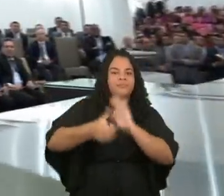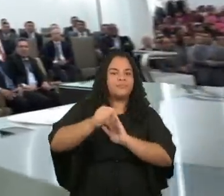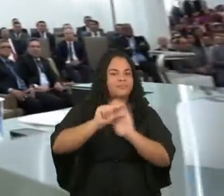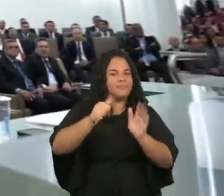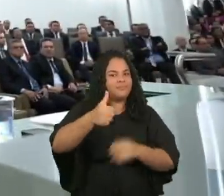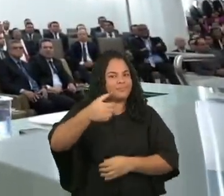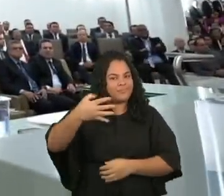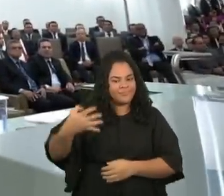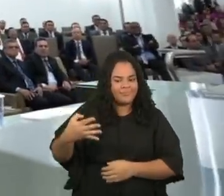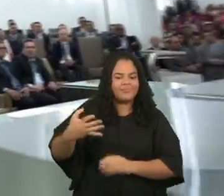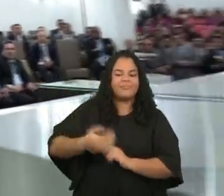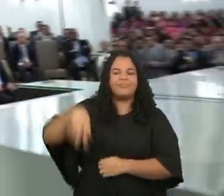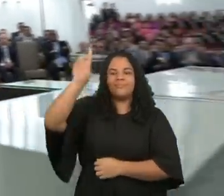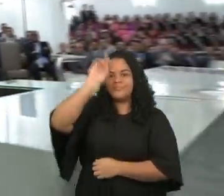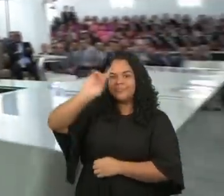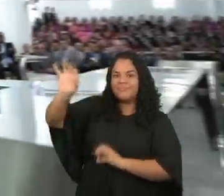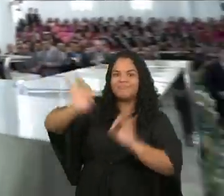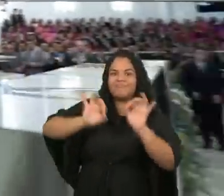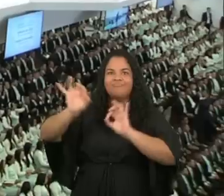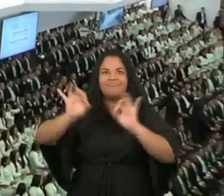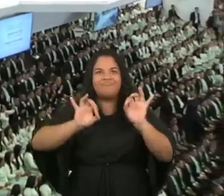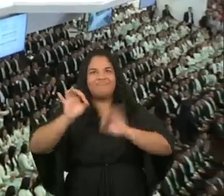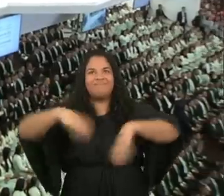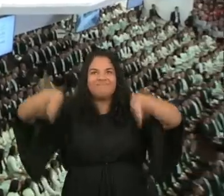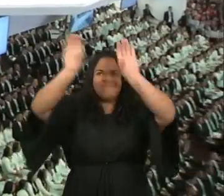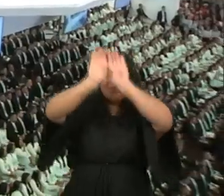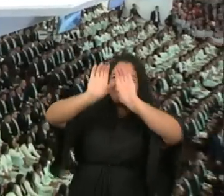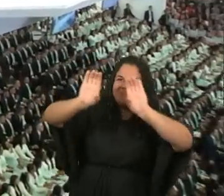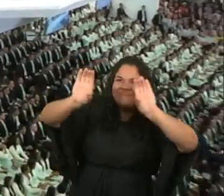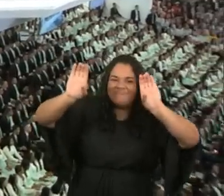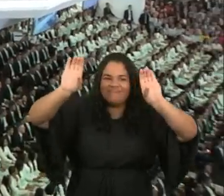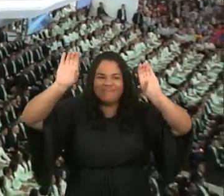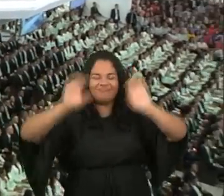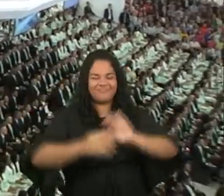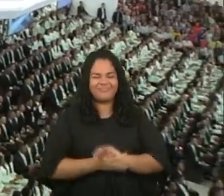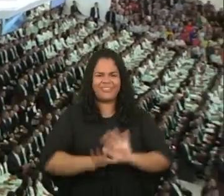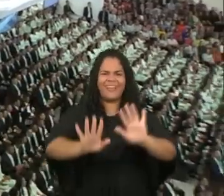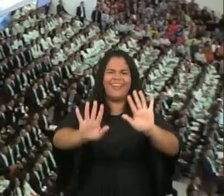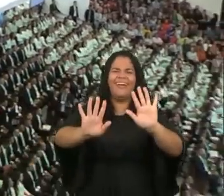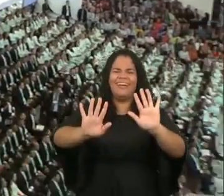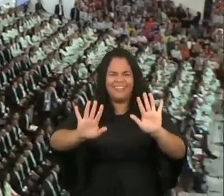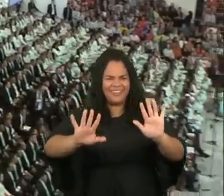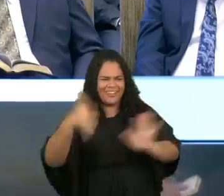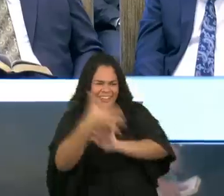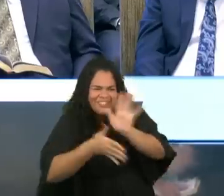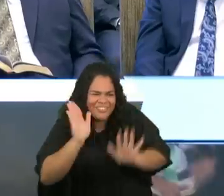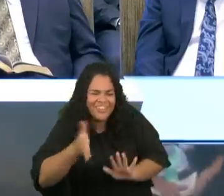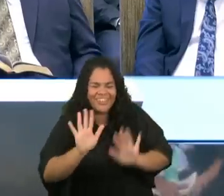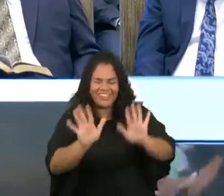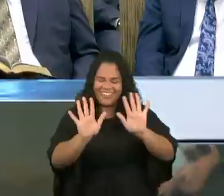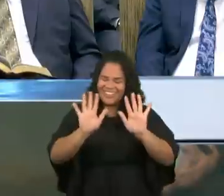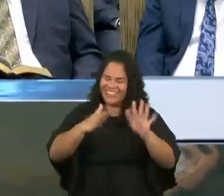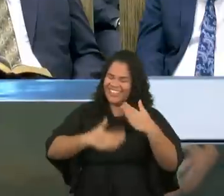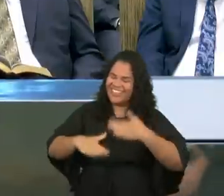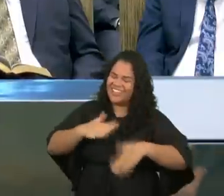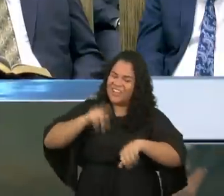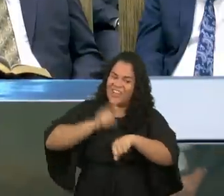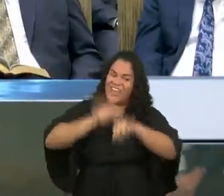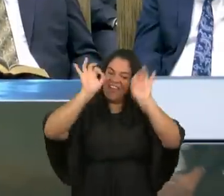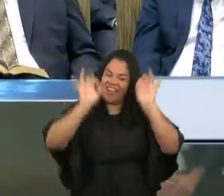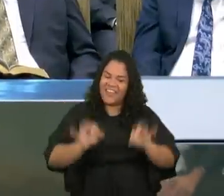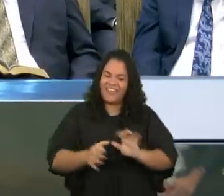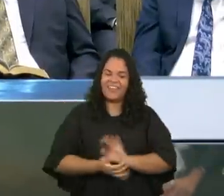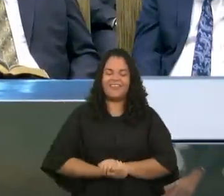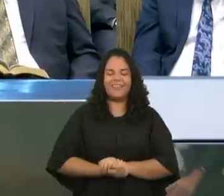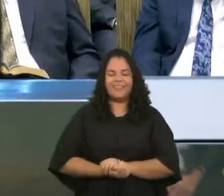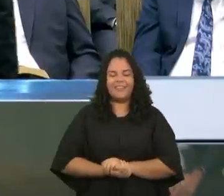o tempo. Vamos lá. Calma, não apareceu três em um. Vocês estão com vontade mesmo. Então, e chamou. Ah,